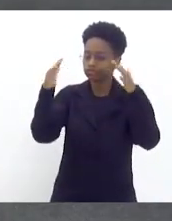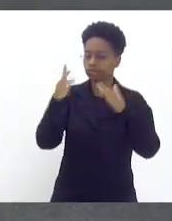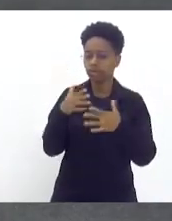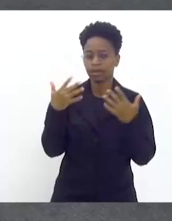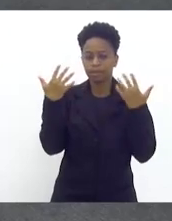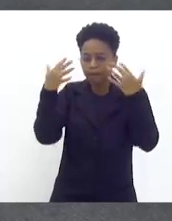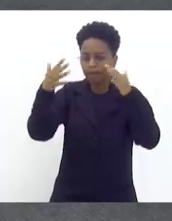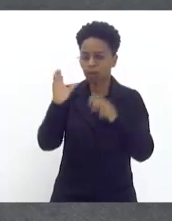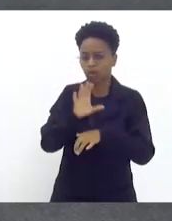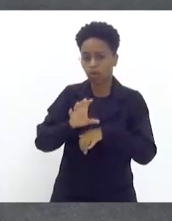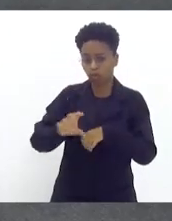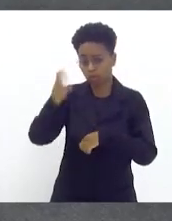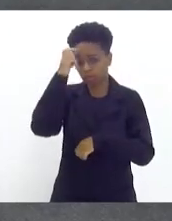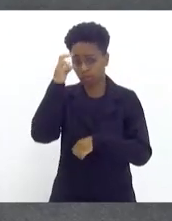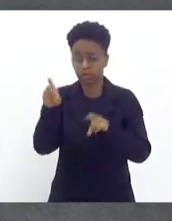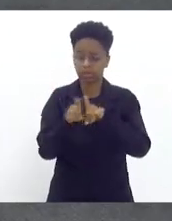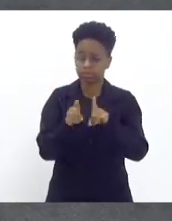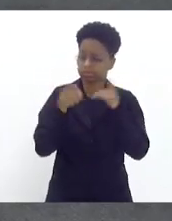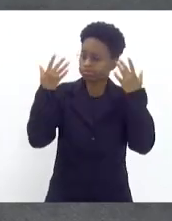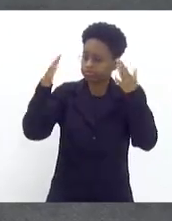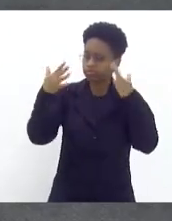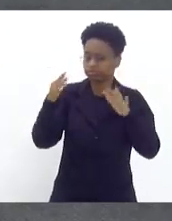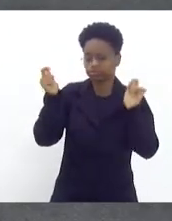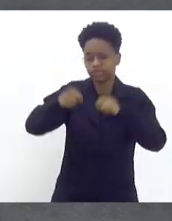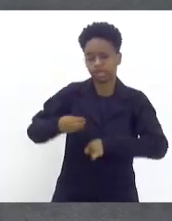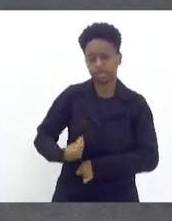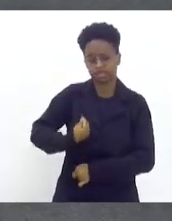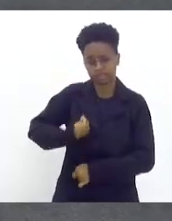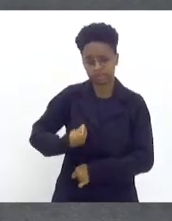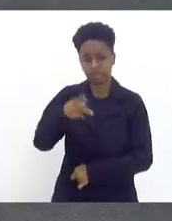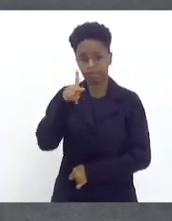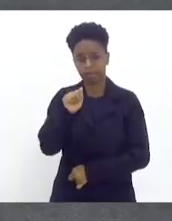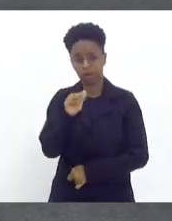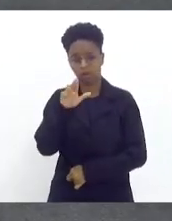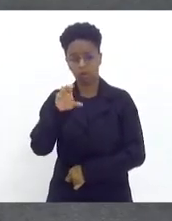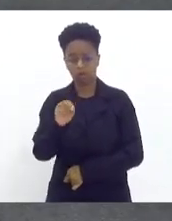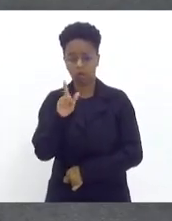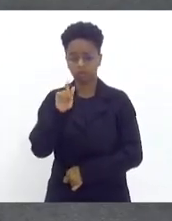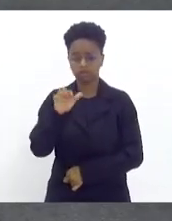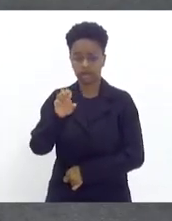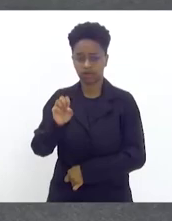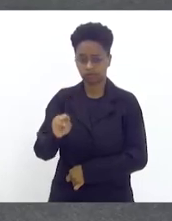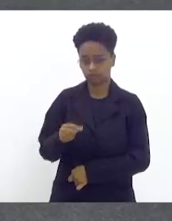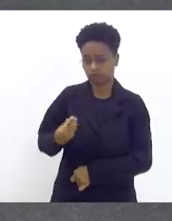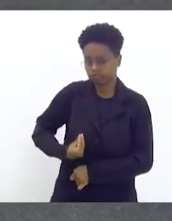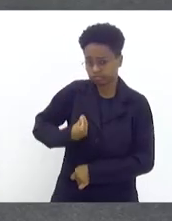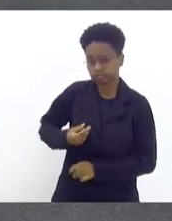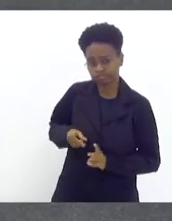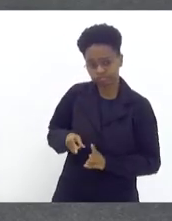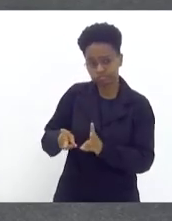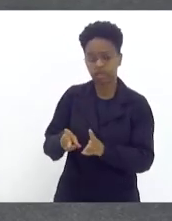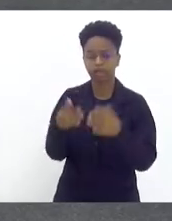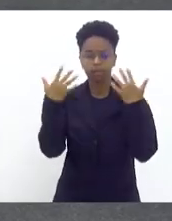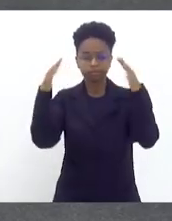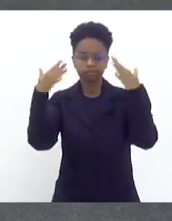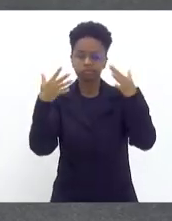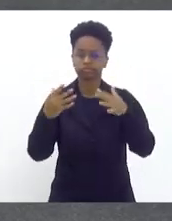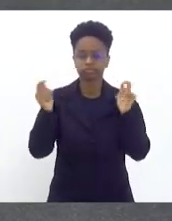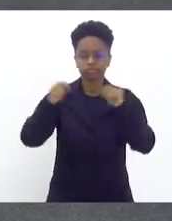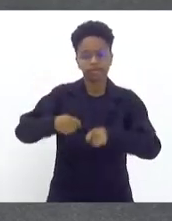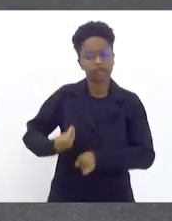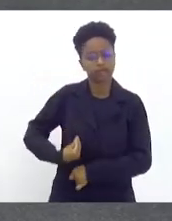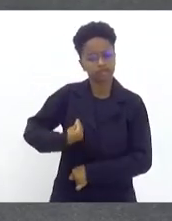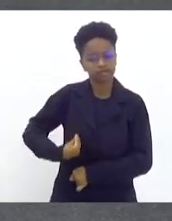a cultura viva a possibilidade de existência Paulo Gustavo presente viva a possibilidade de existência